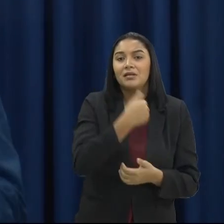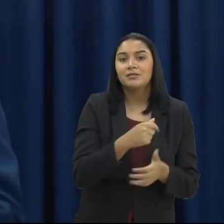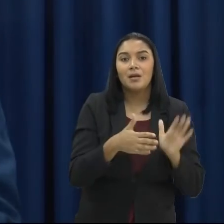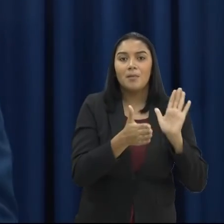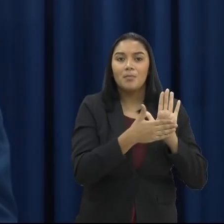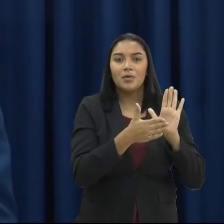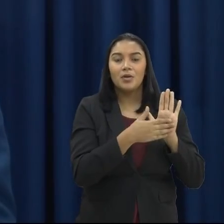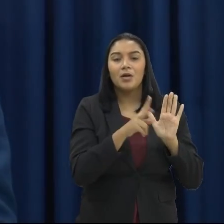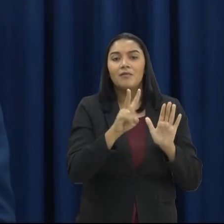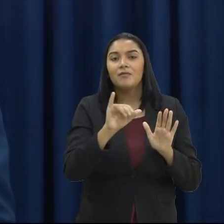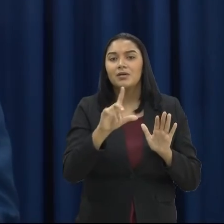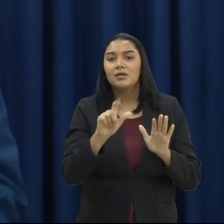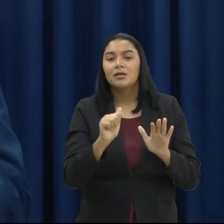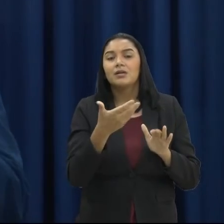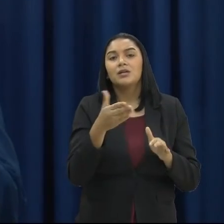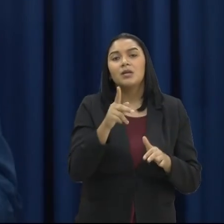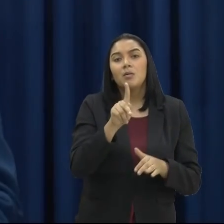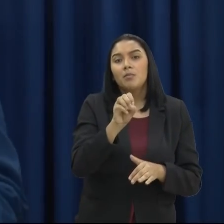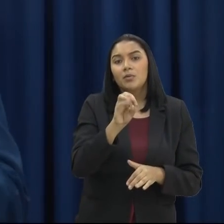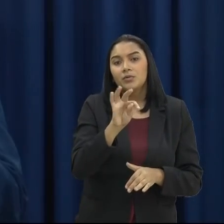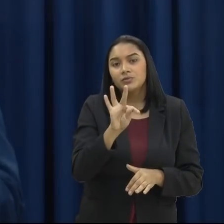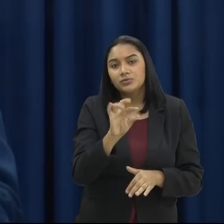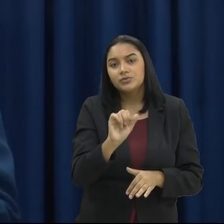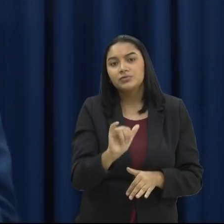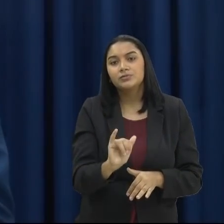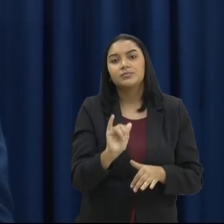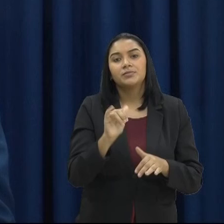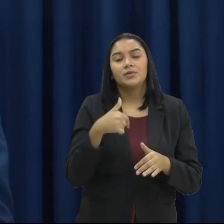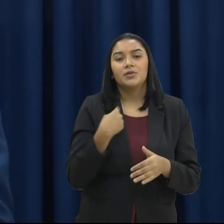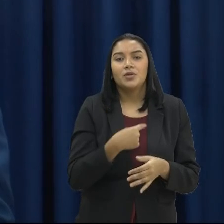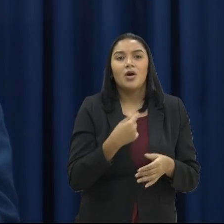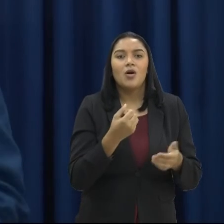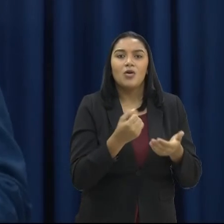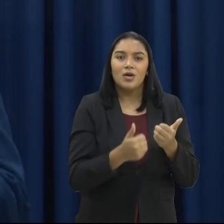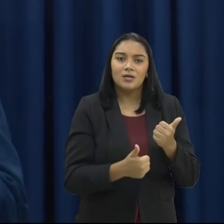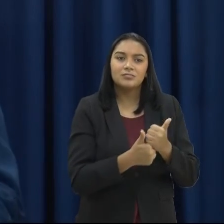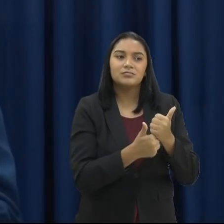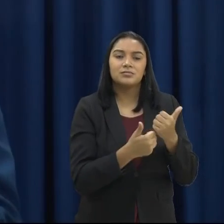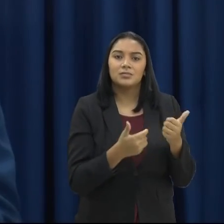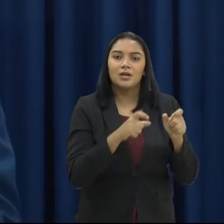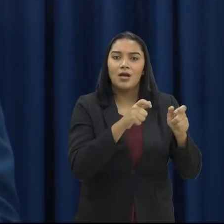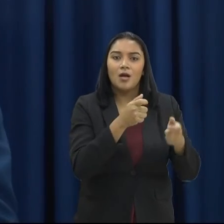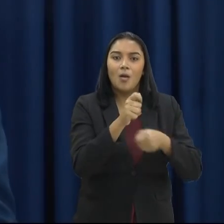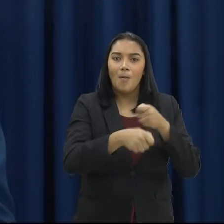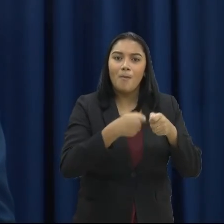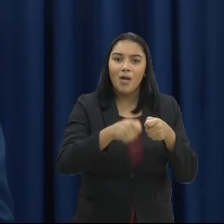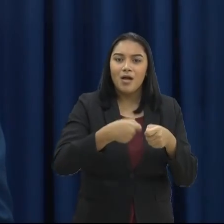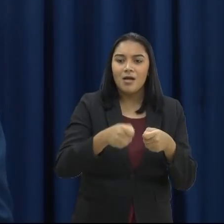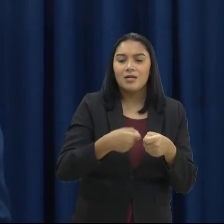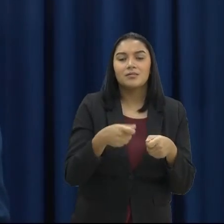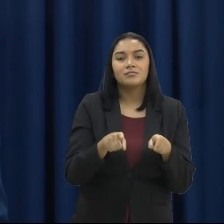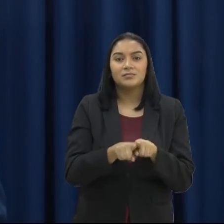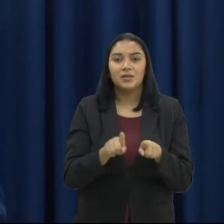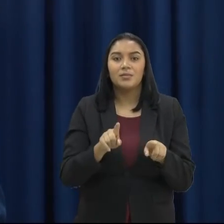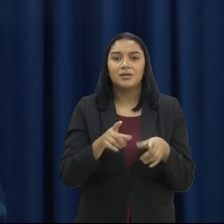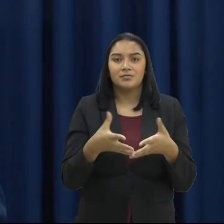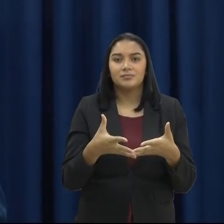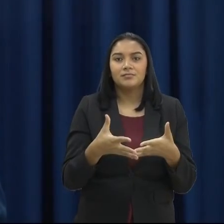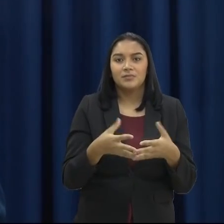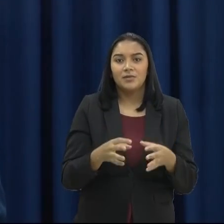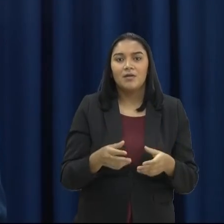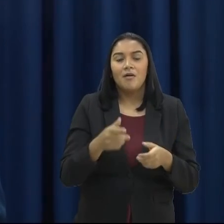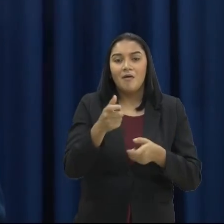projeto Vila do Puti, onde vamos trabalhar com os nossos pescadores, com tecnologia, tanques-rede, produzindo